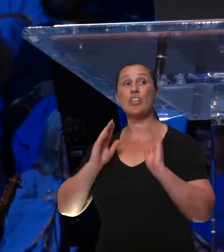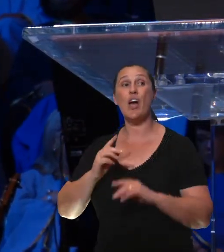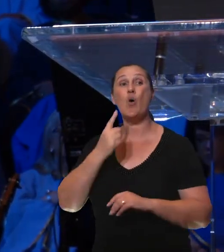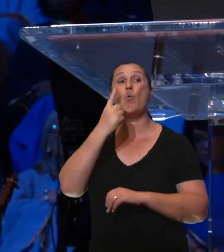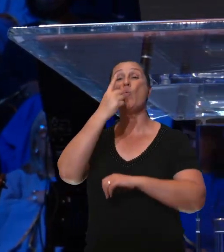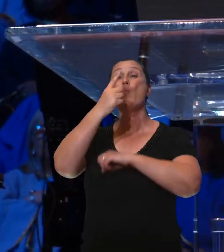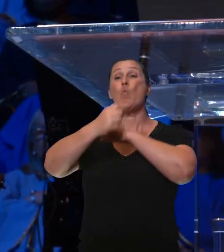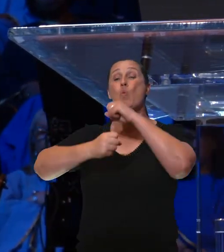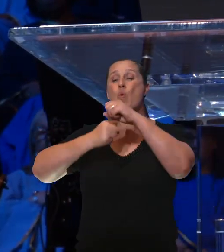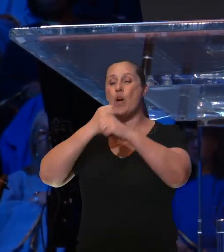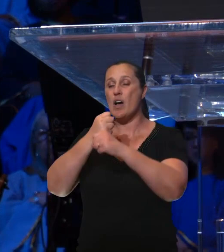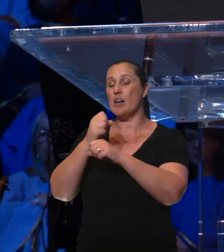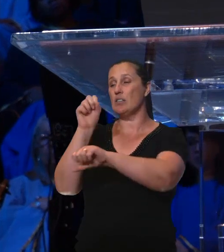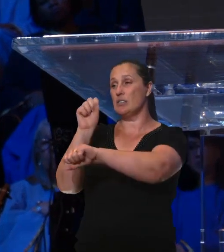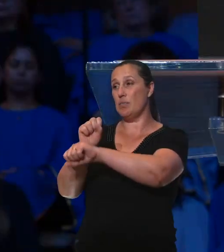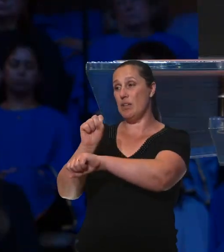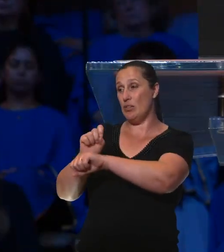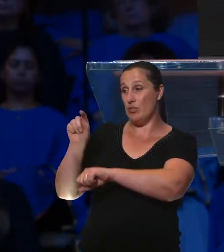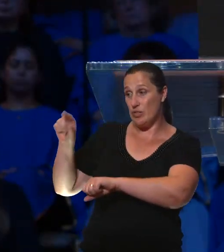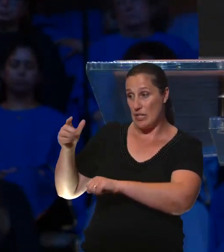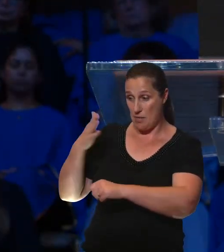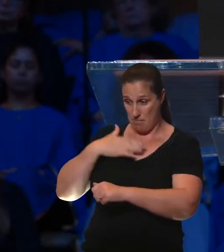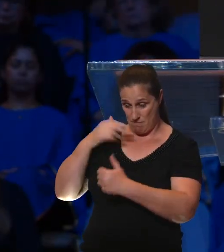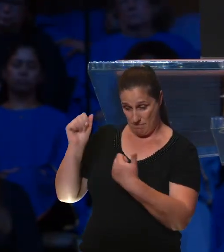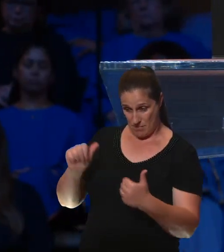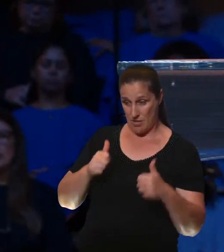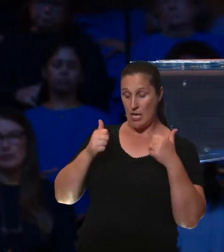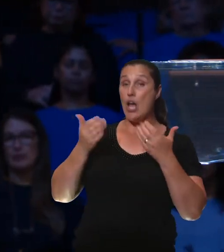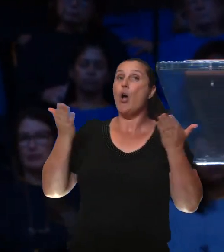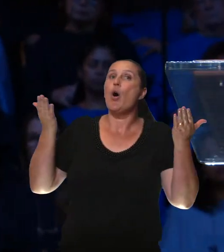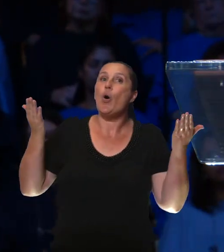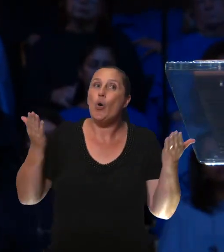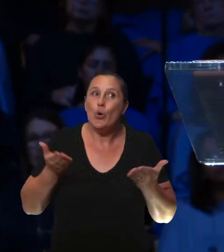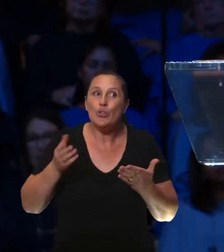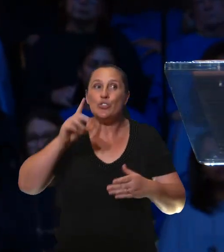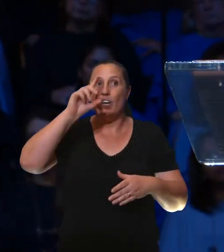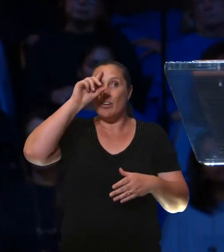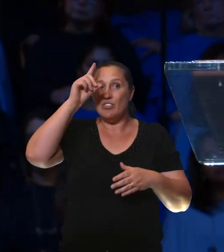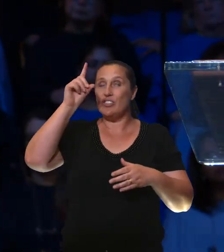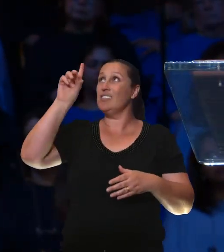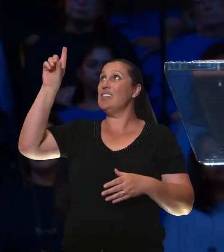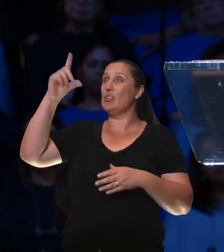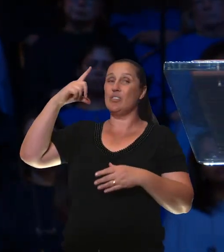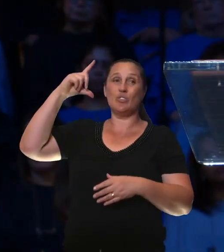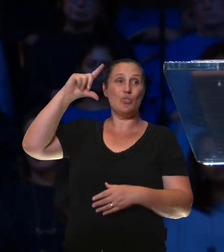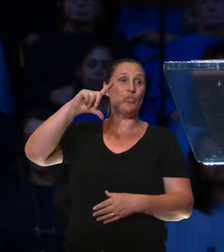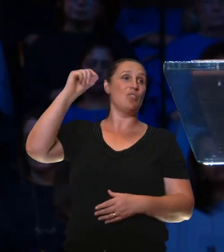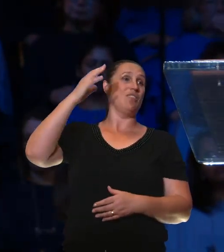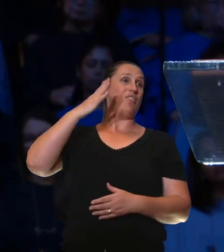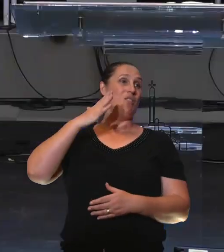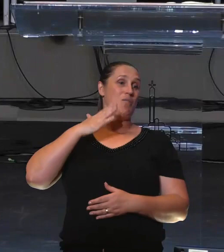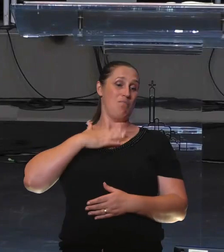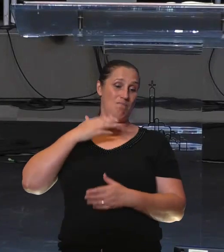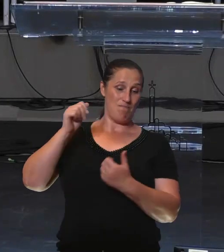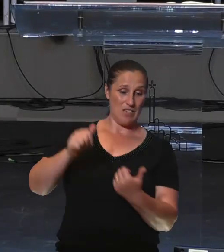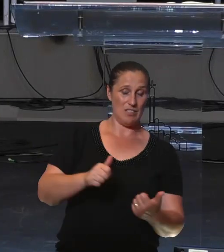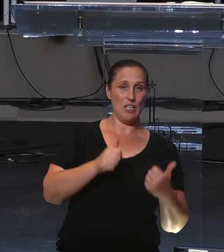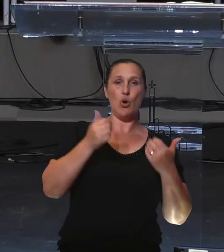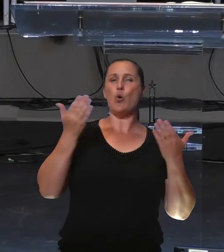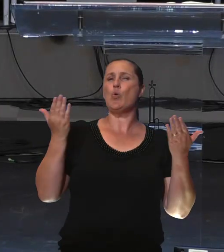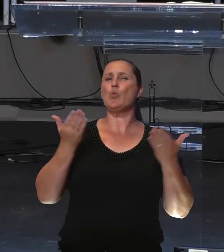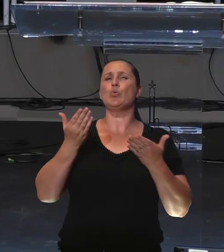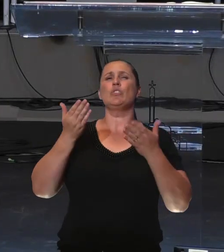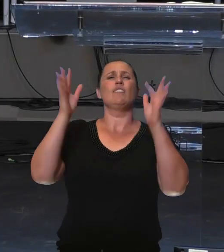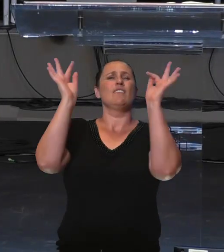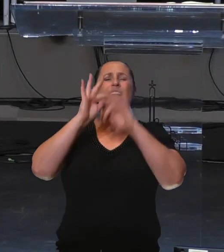esperando o senhor para me batizar. Hoje é o dia mais feliz da minha